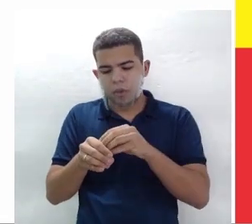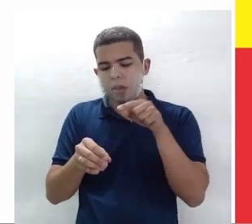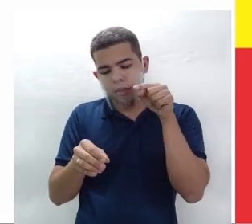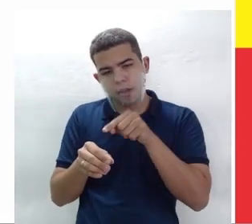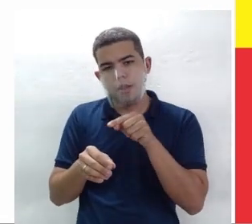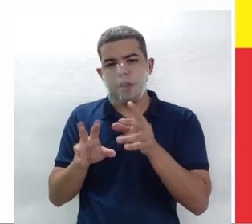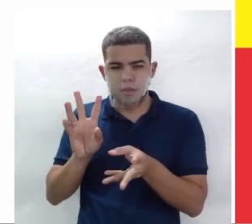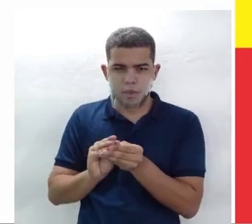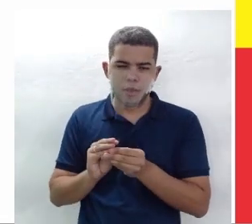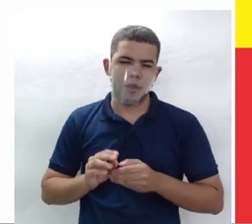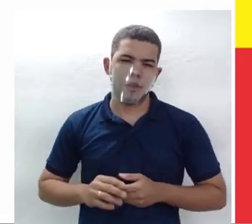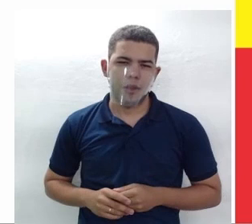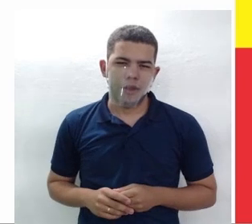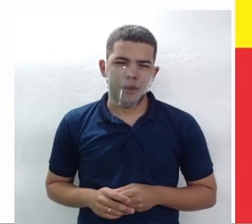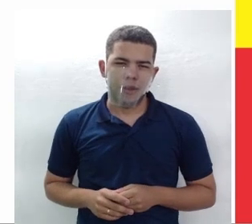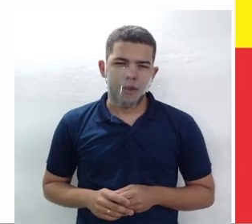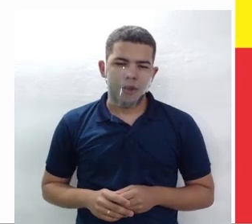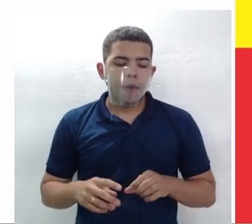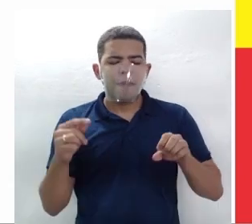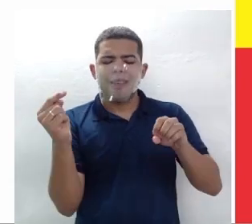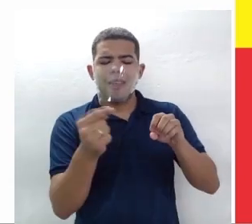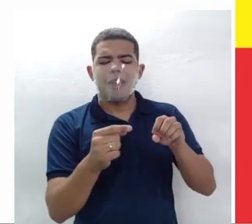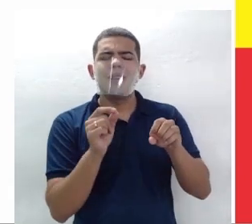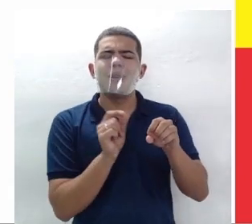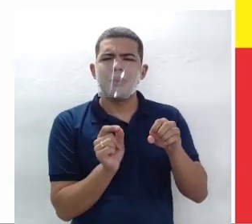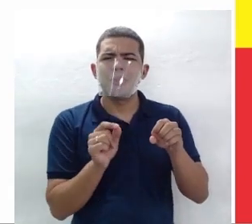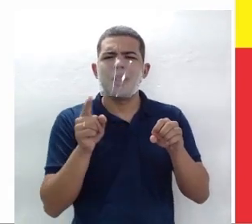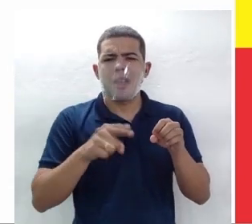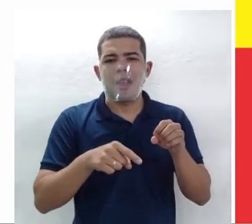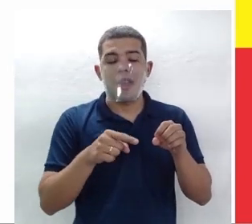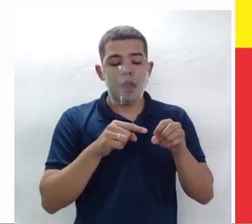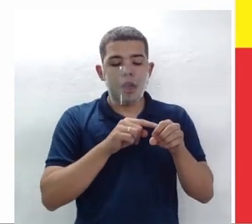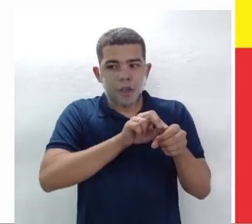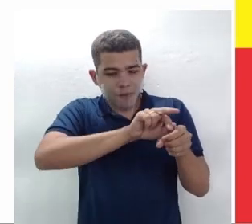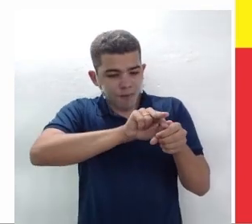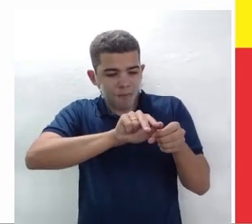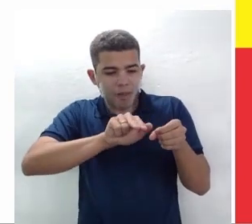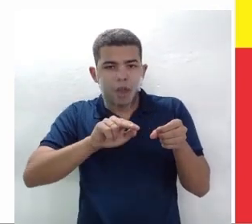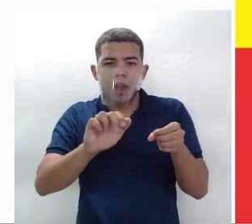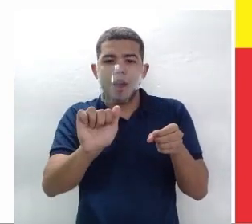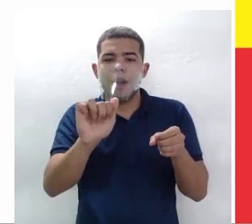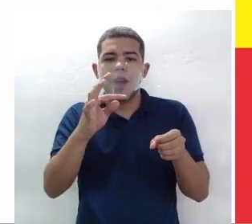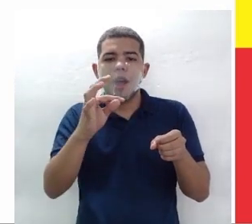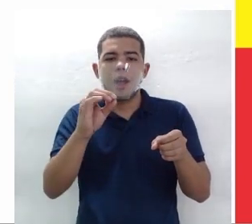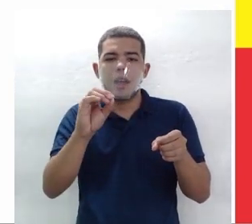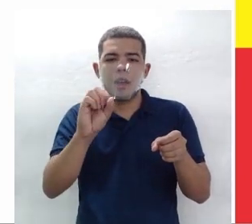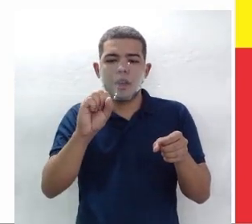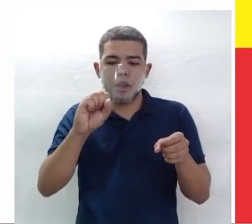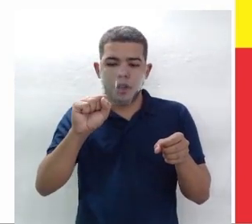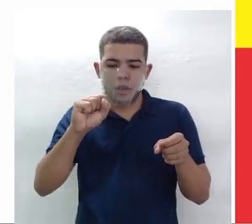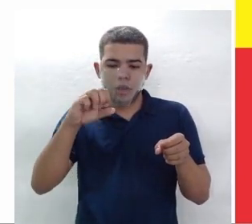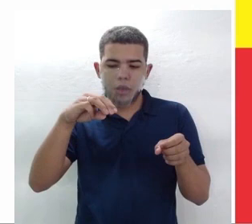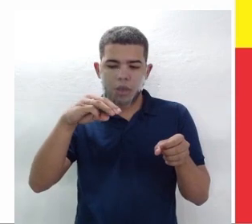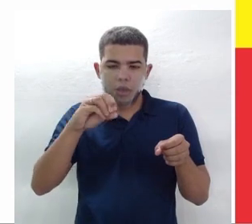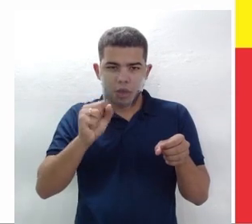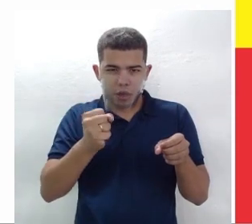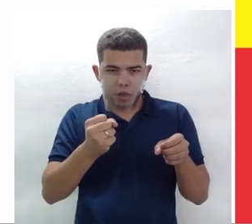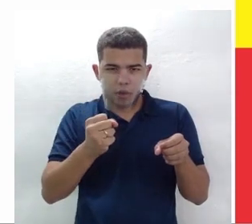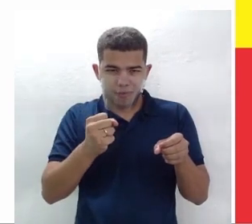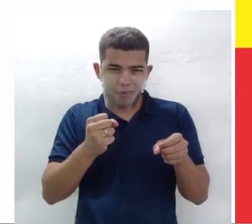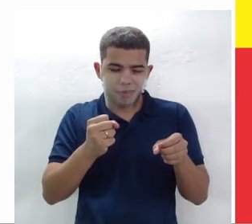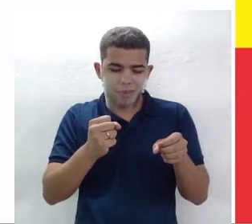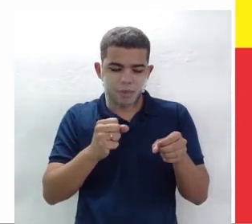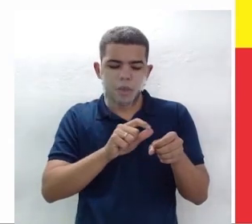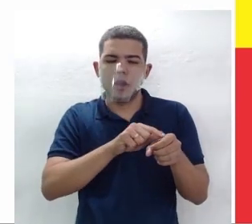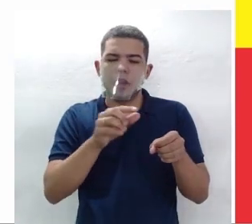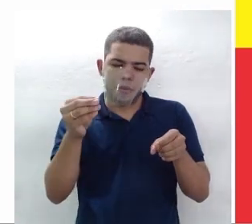ser interligados entre si. Lembram que eu falei para você que a gente vai começar de cima